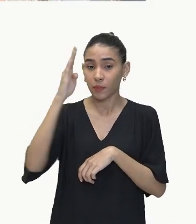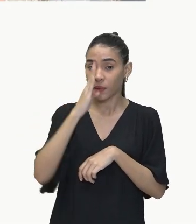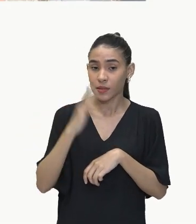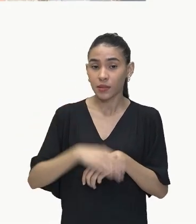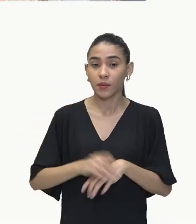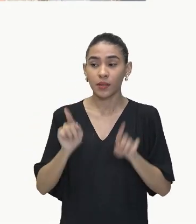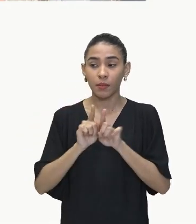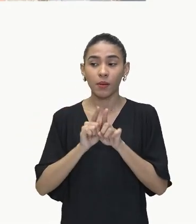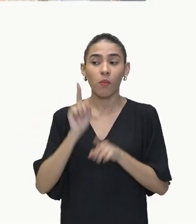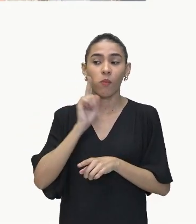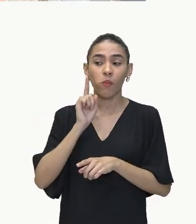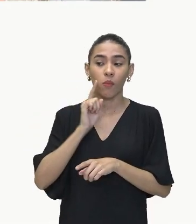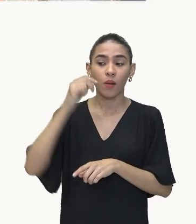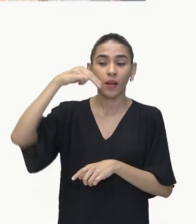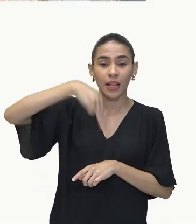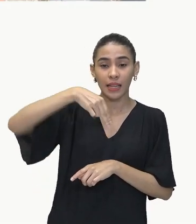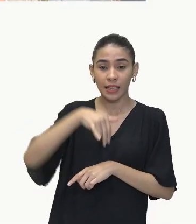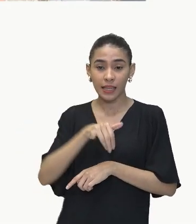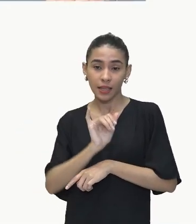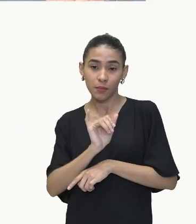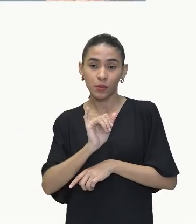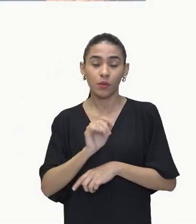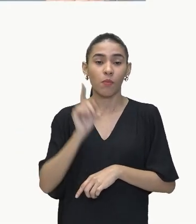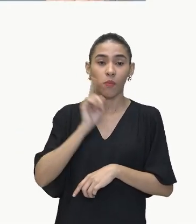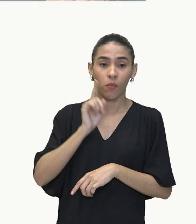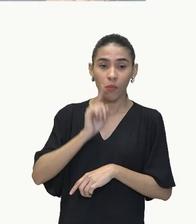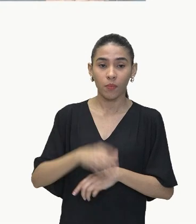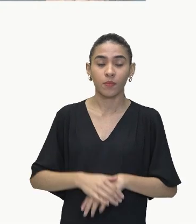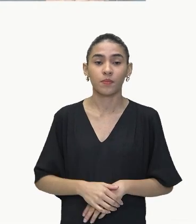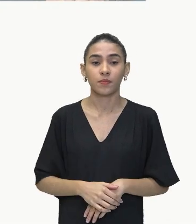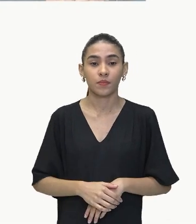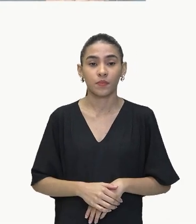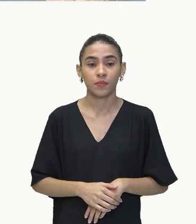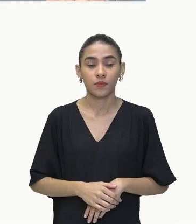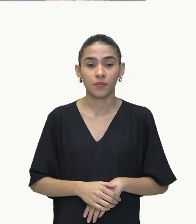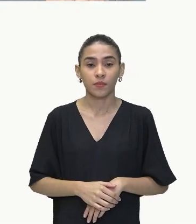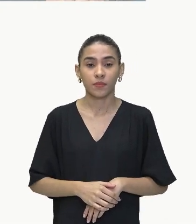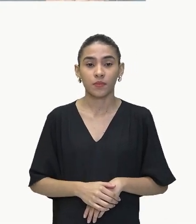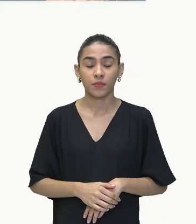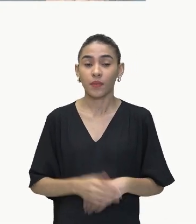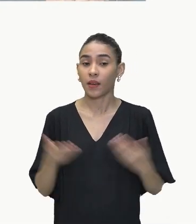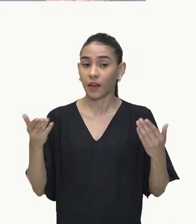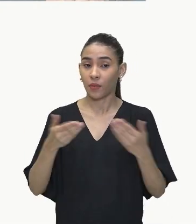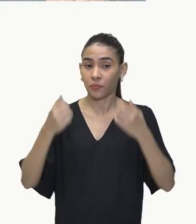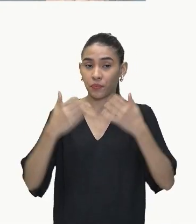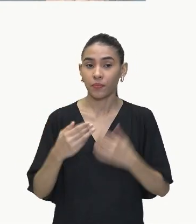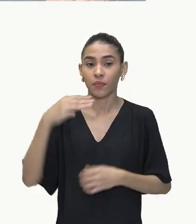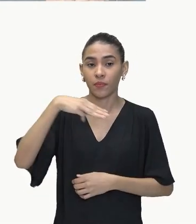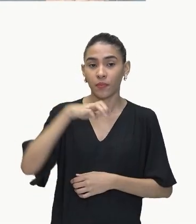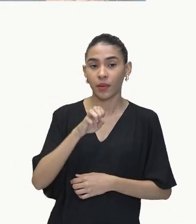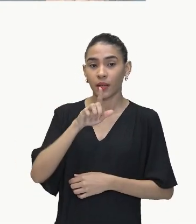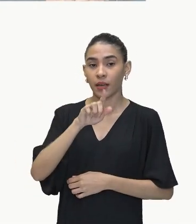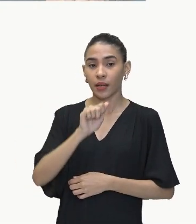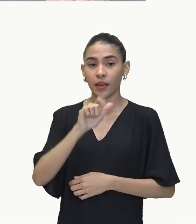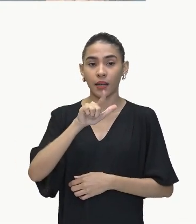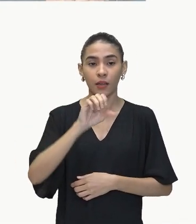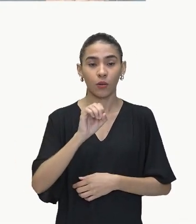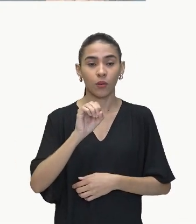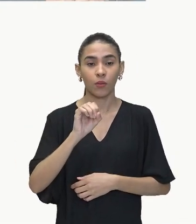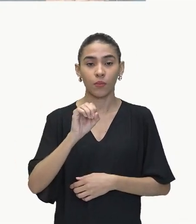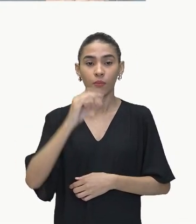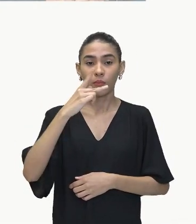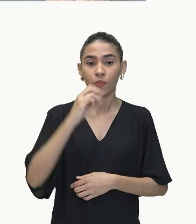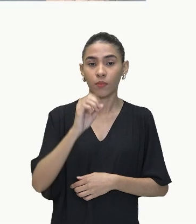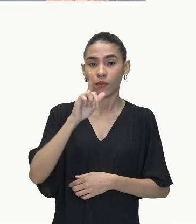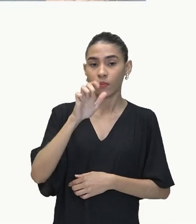Nova York, nos Estados Unidos da América. Vamos agora falar sobre as megalópolis.